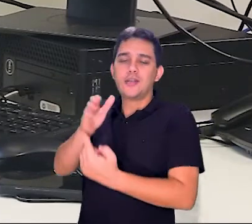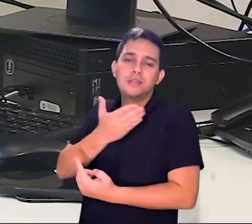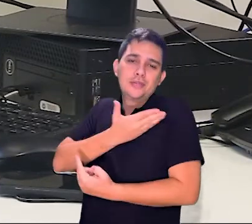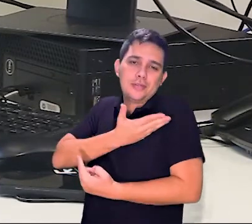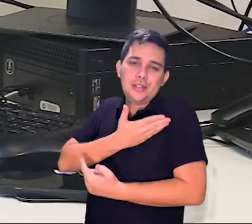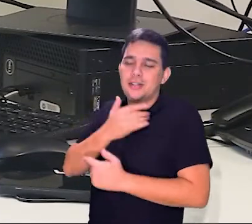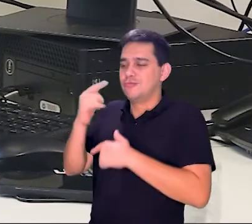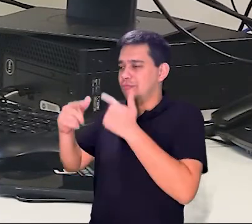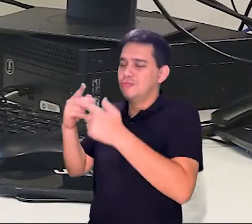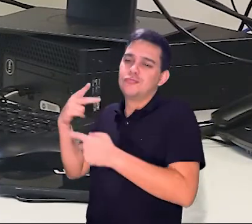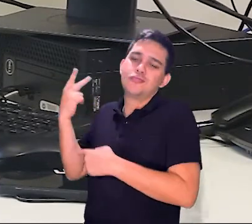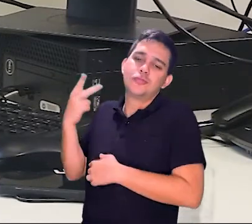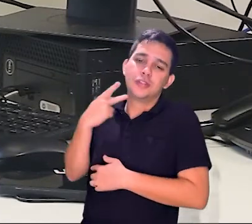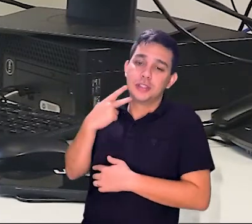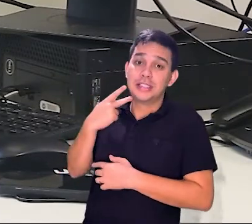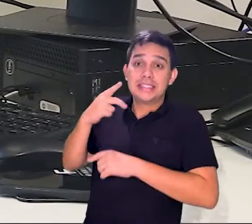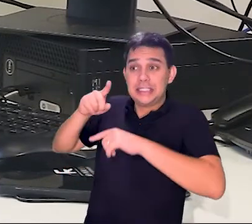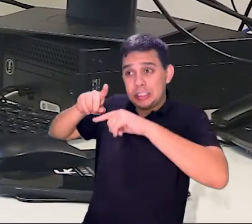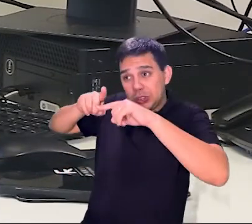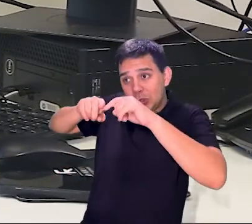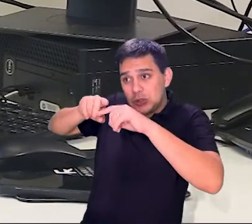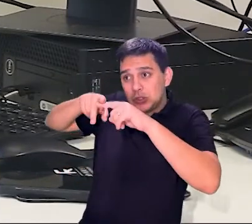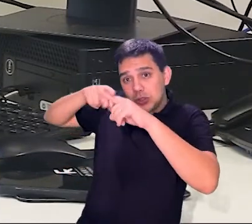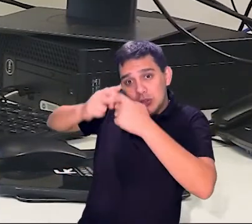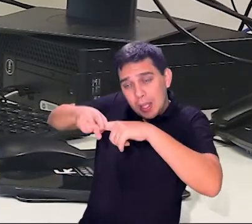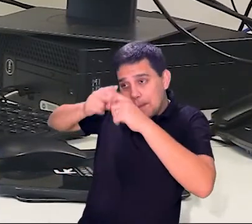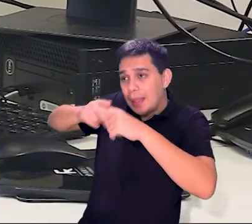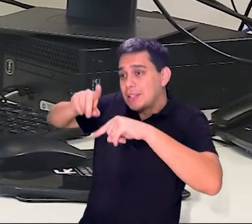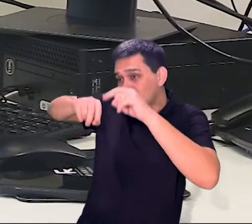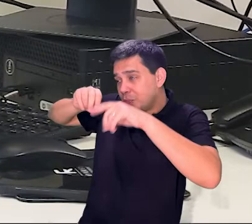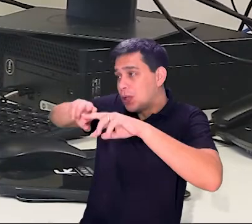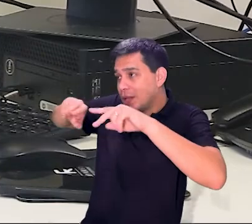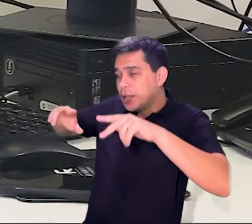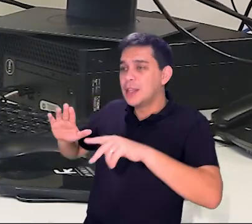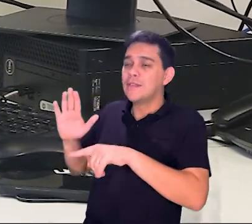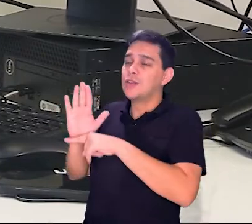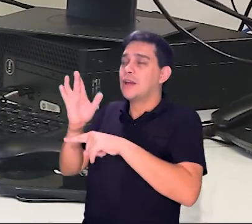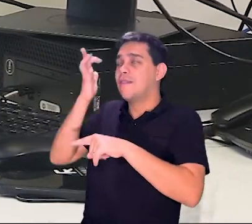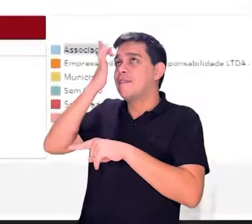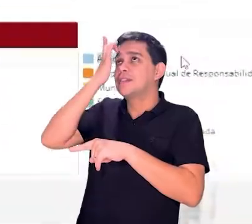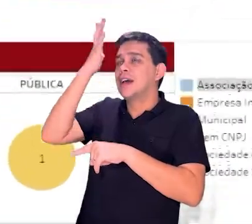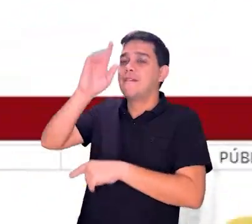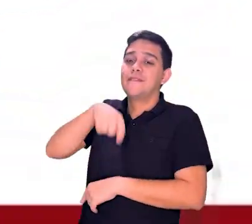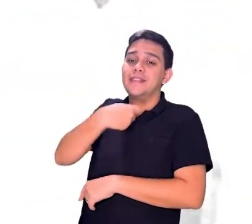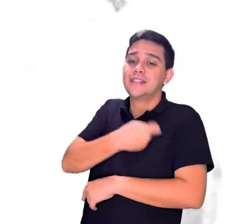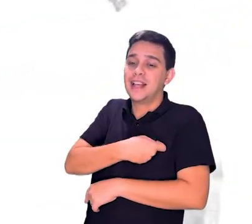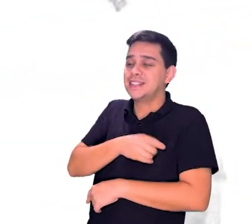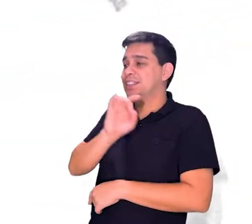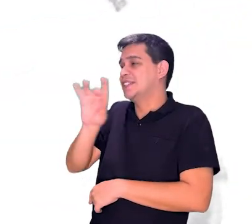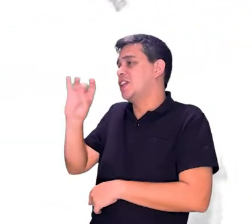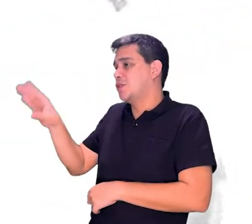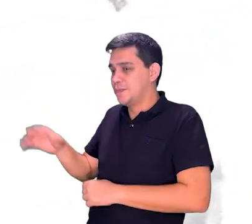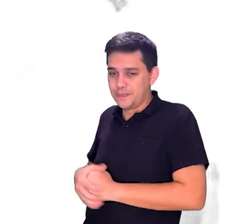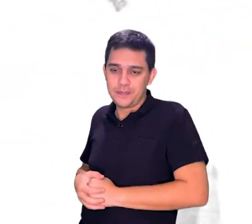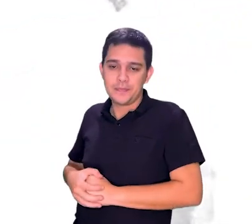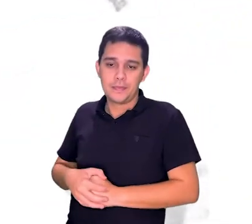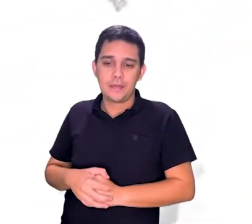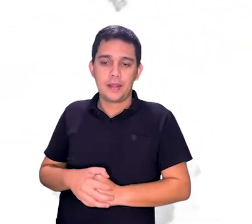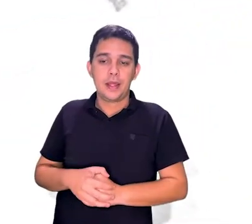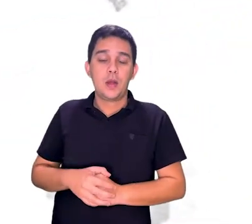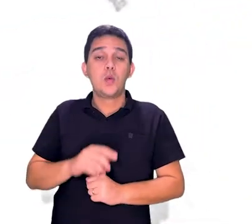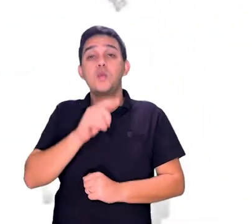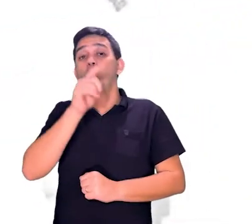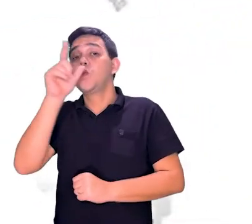colegas esse instrumento que facilitará a fiscalização por parte dos colegas. Um